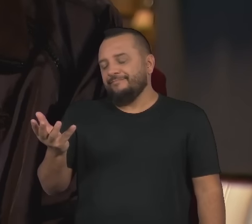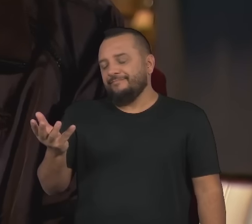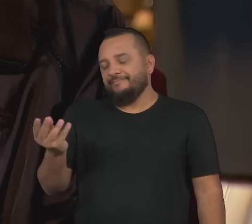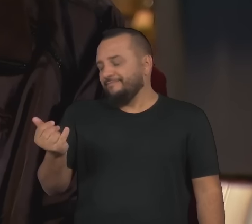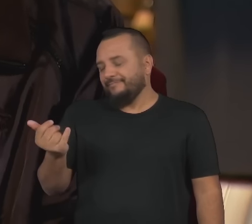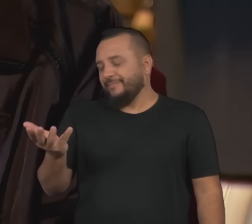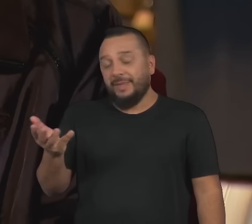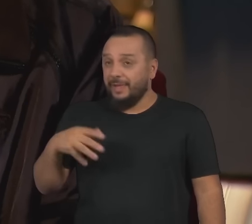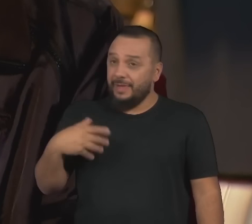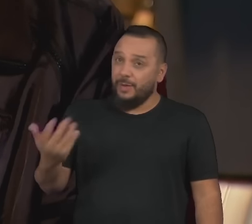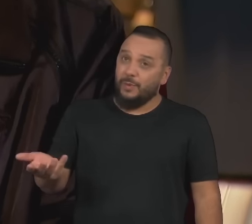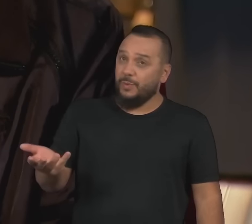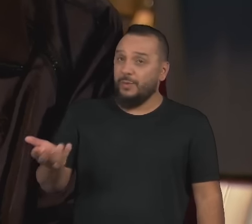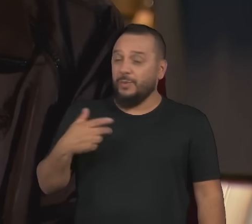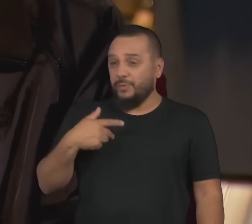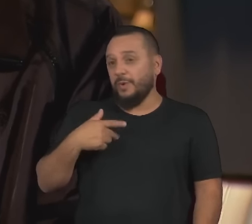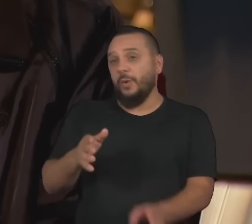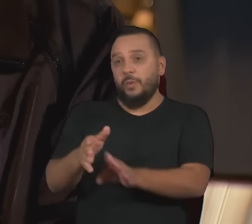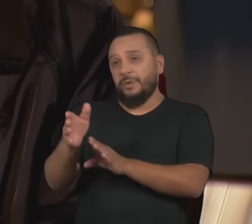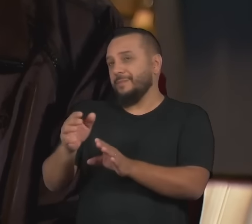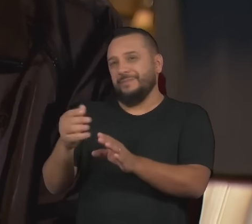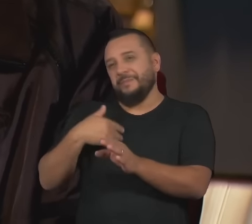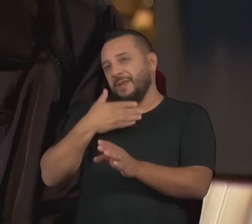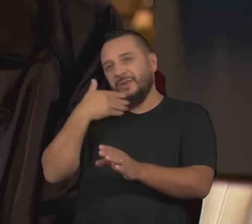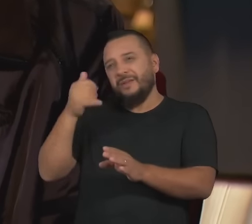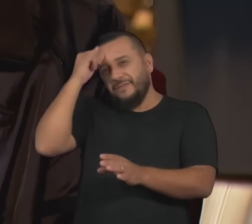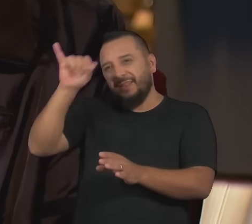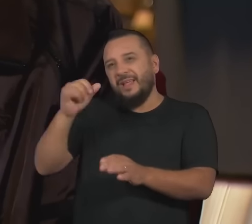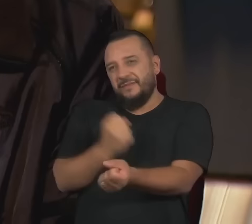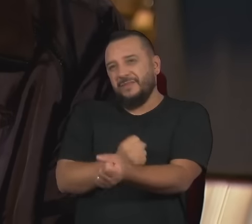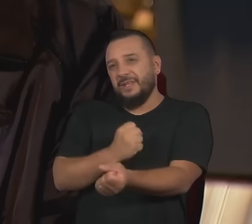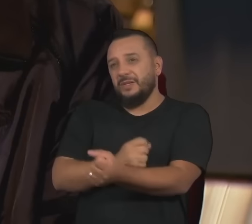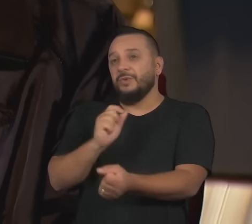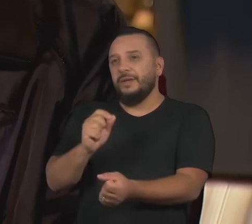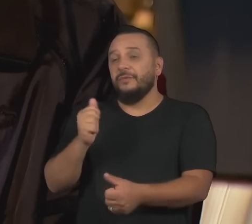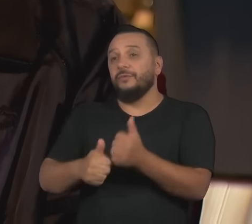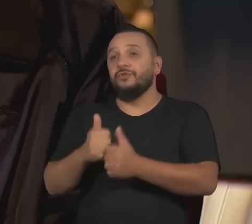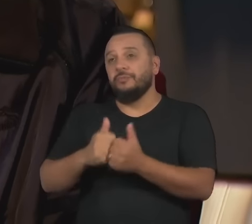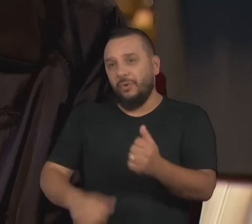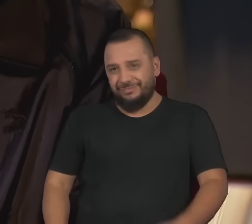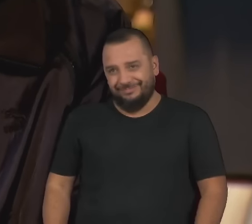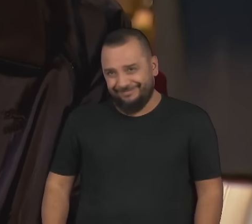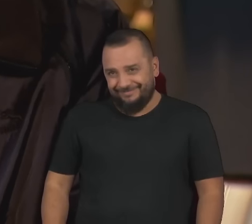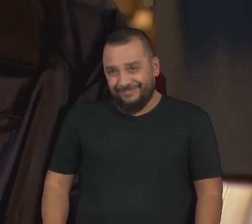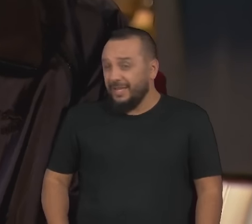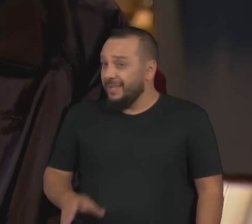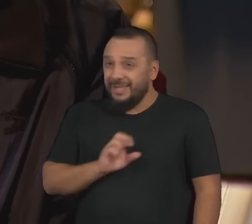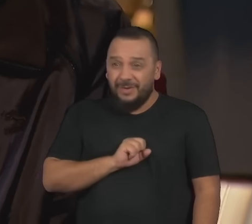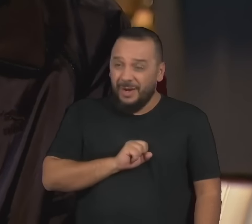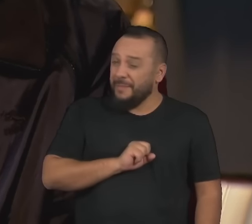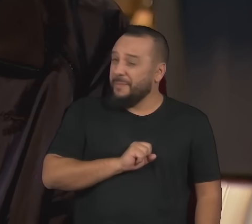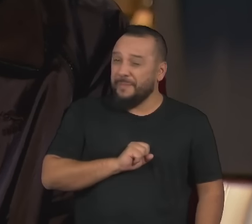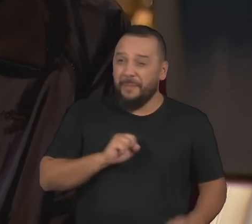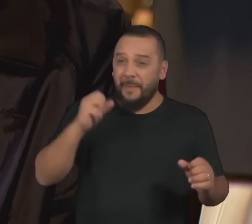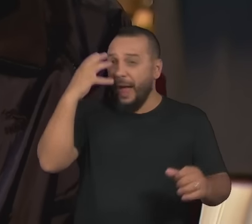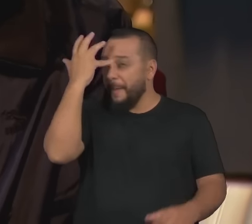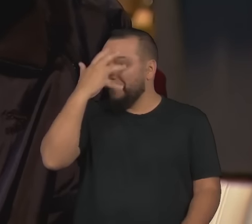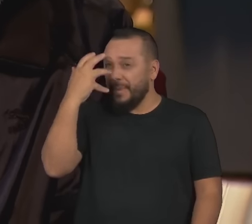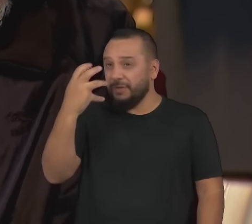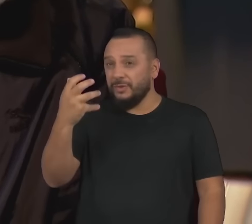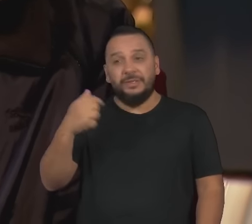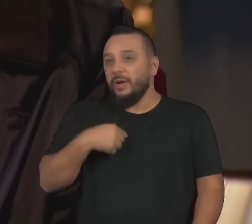eu não aconselho a ninguém ter esse vício. É futebol. Eu sou um apaixonado. Não é que eu sou apaixonado,